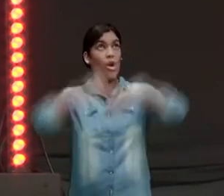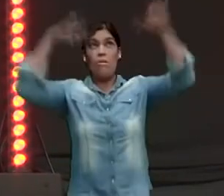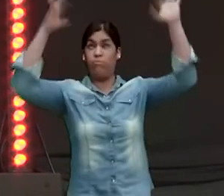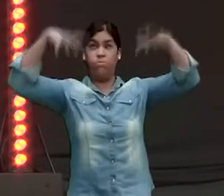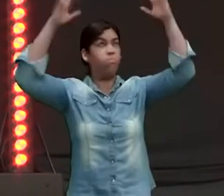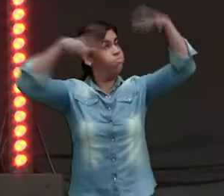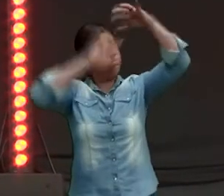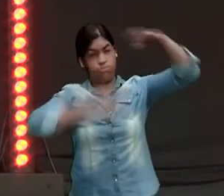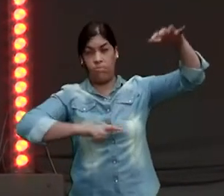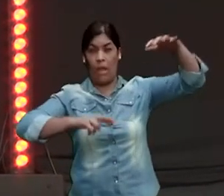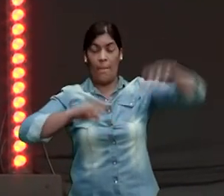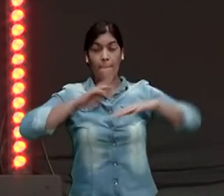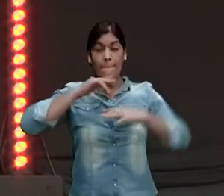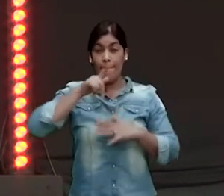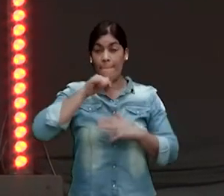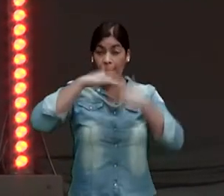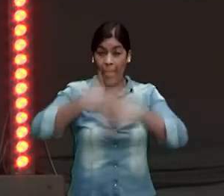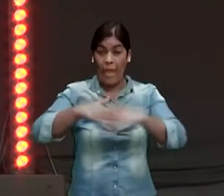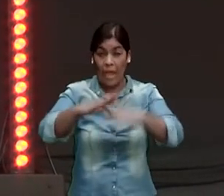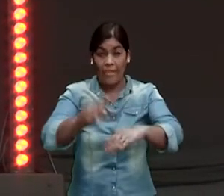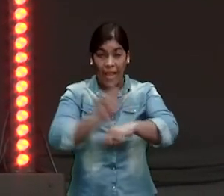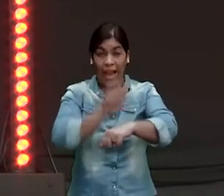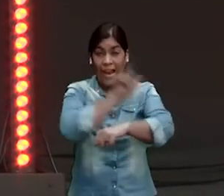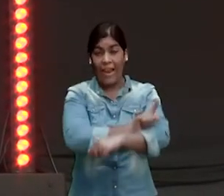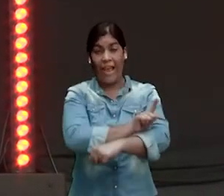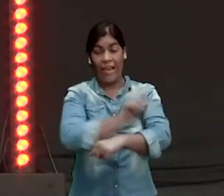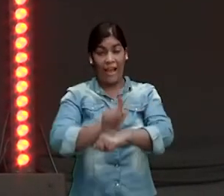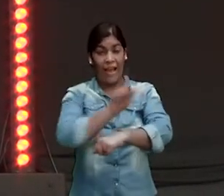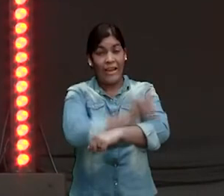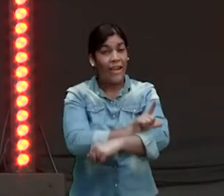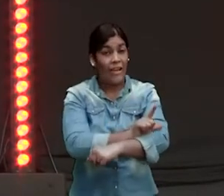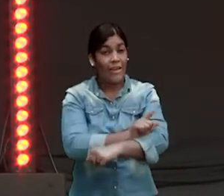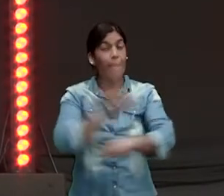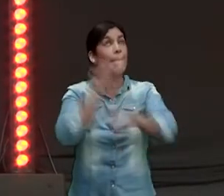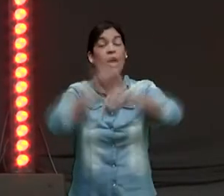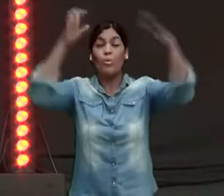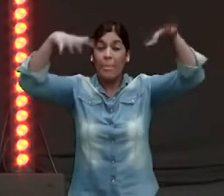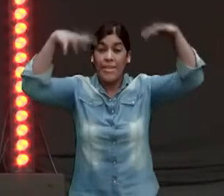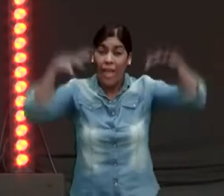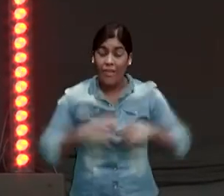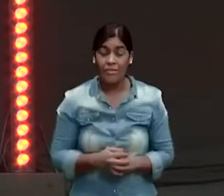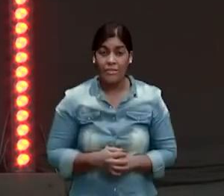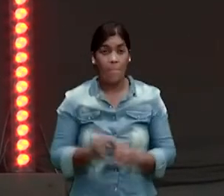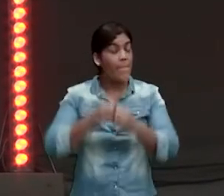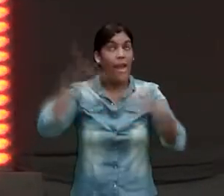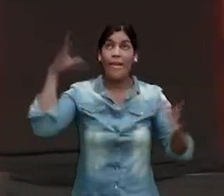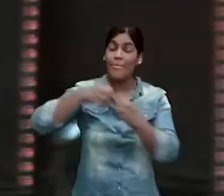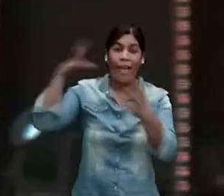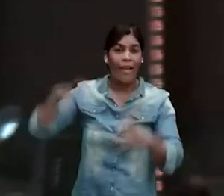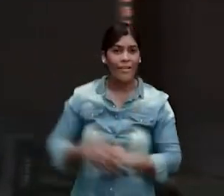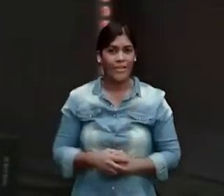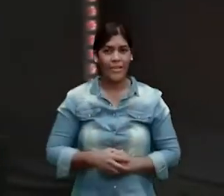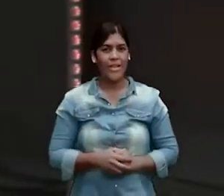meio do mar da Galileia em milagres milagres não há milagre que ele não possa fazer na sua